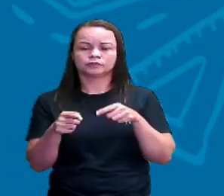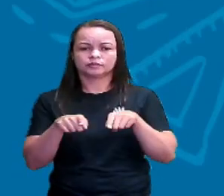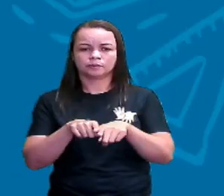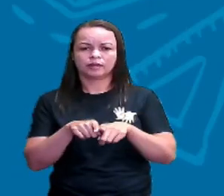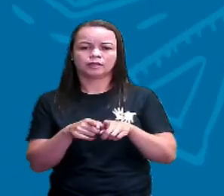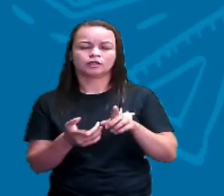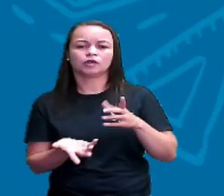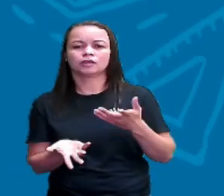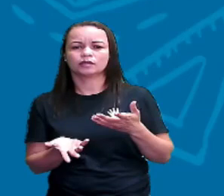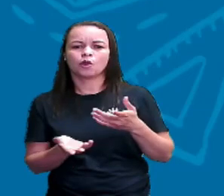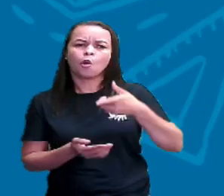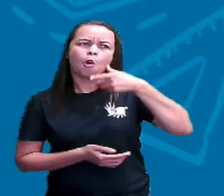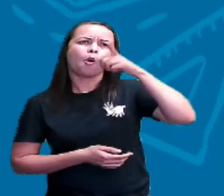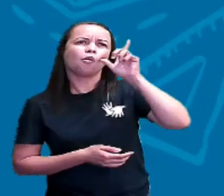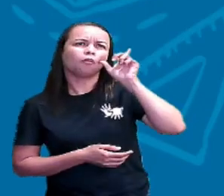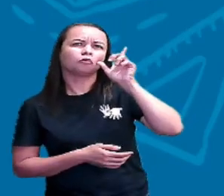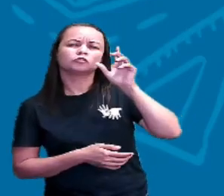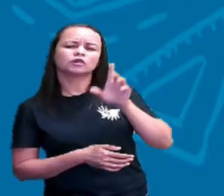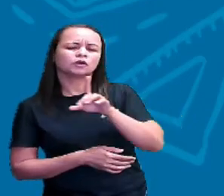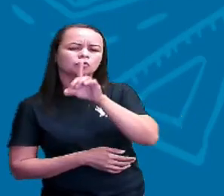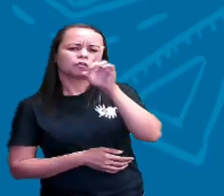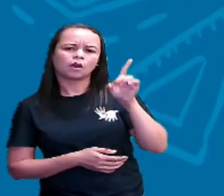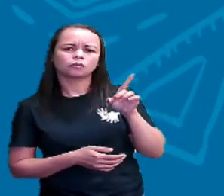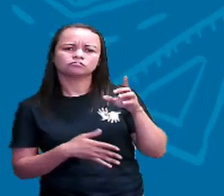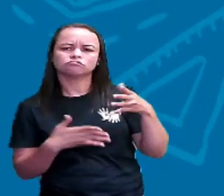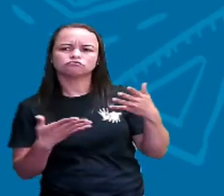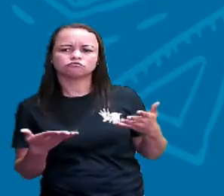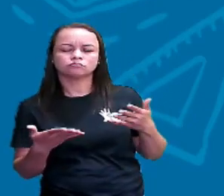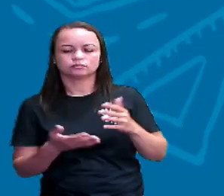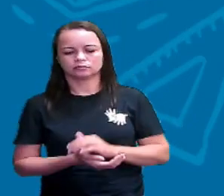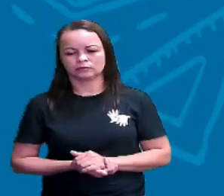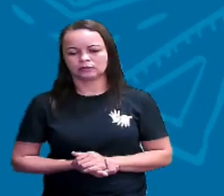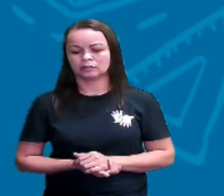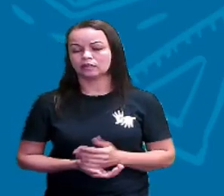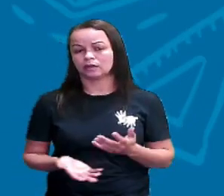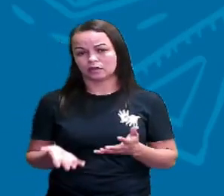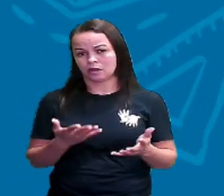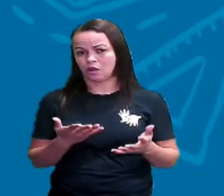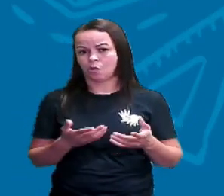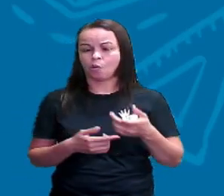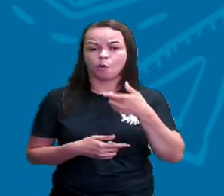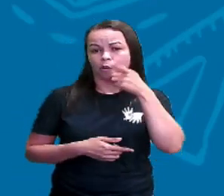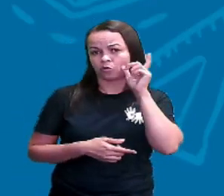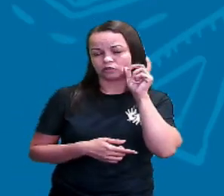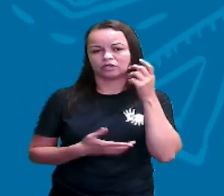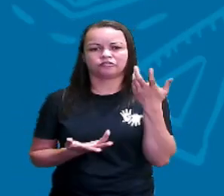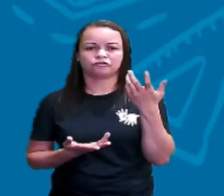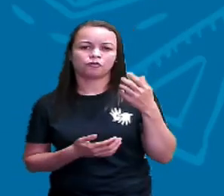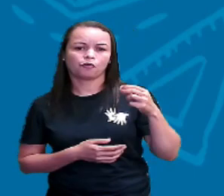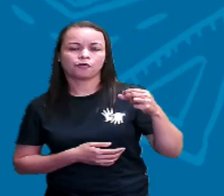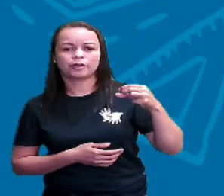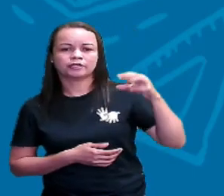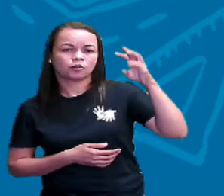ayer? E aí eu digo, ayer foi martes, miércoles, lunes. A gente